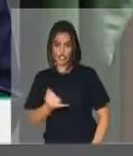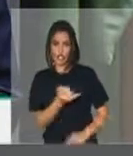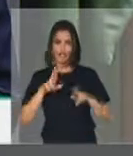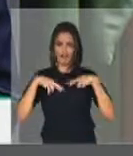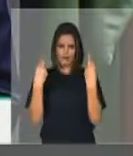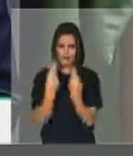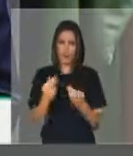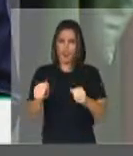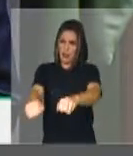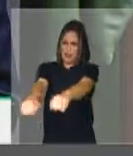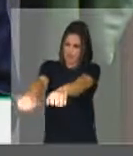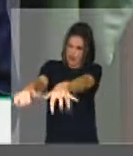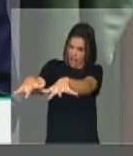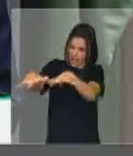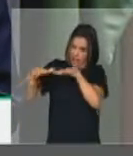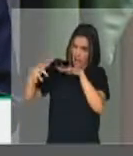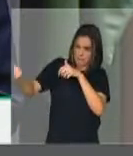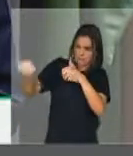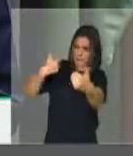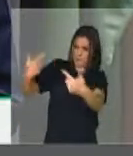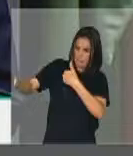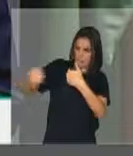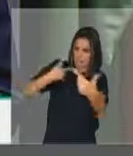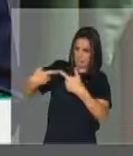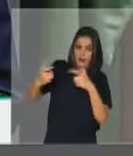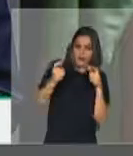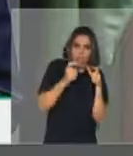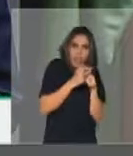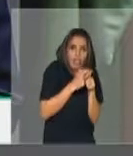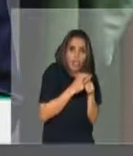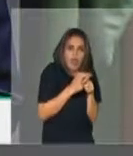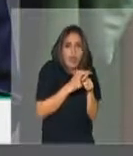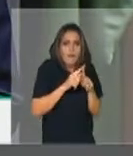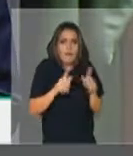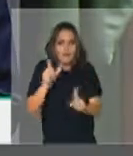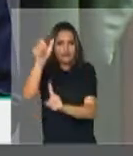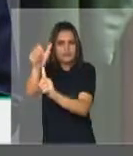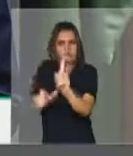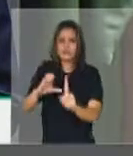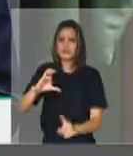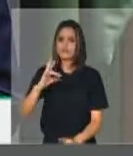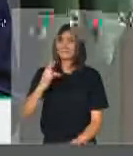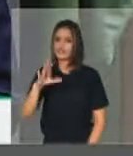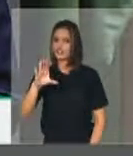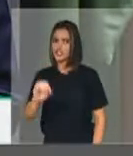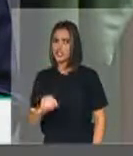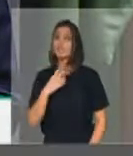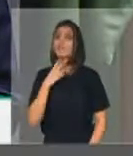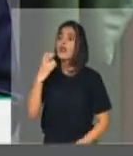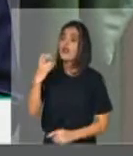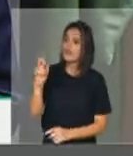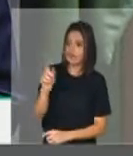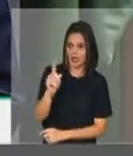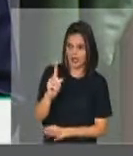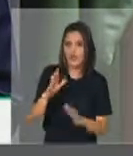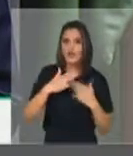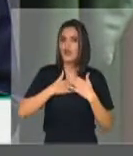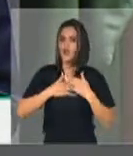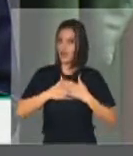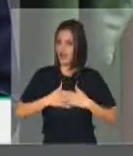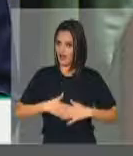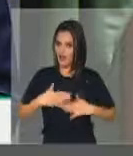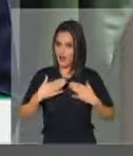número, um exército pronto para nos esmagar. Mas sua voz dizendo não, calma,